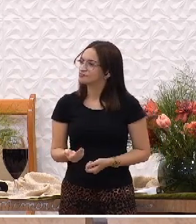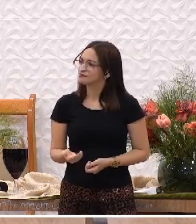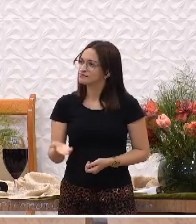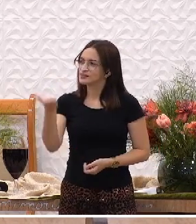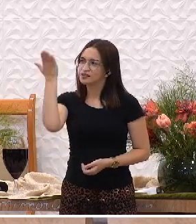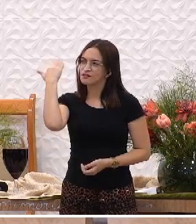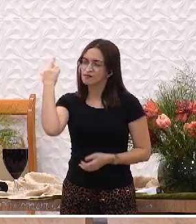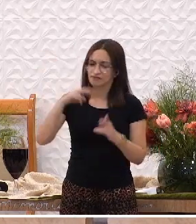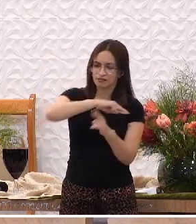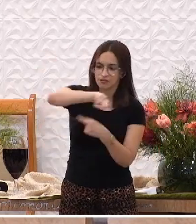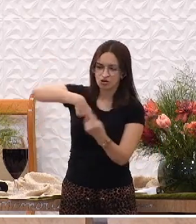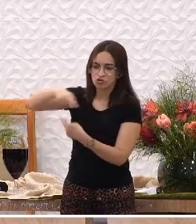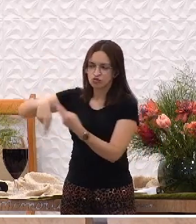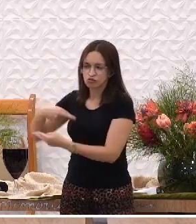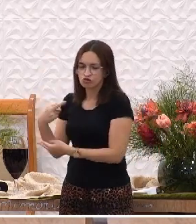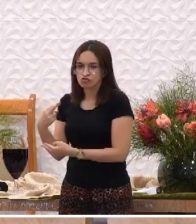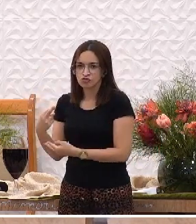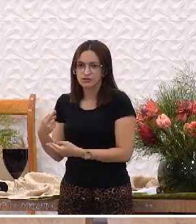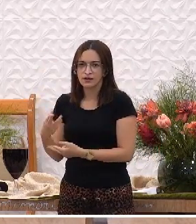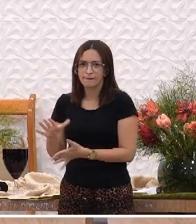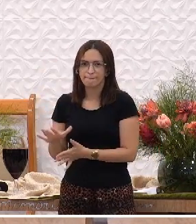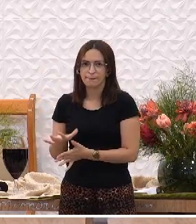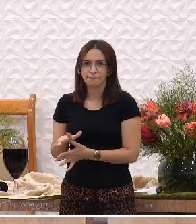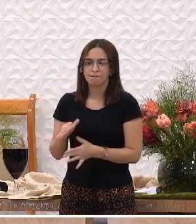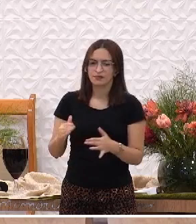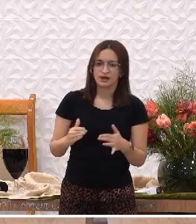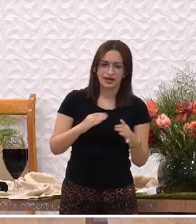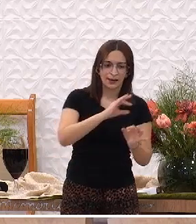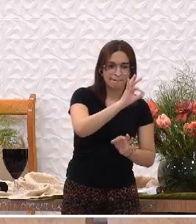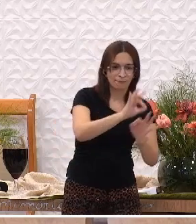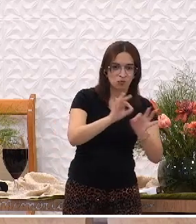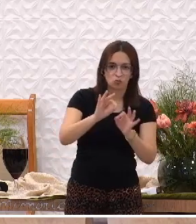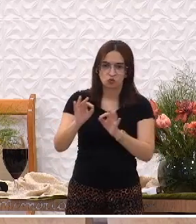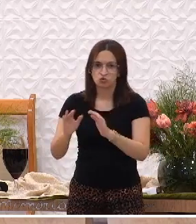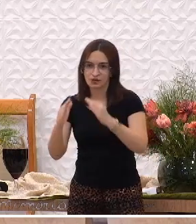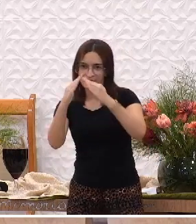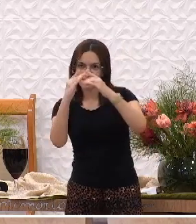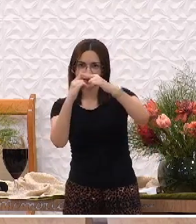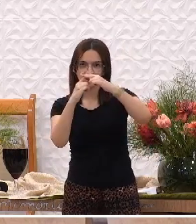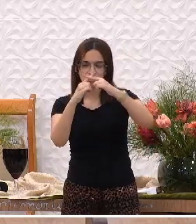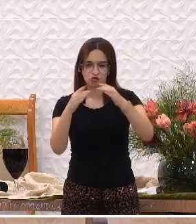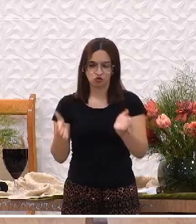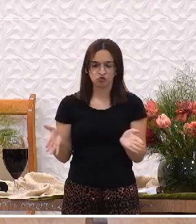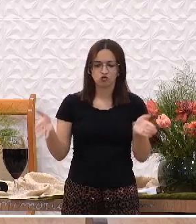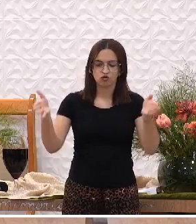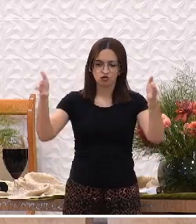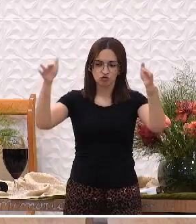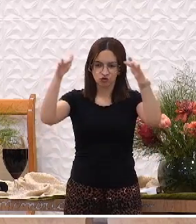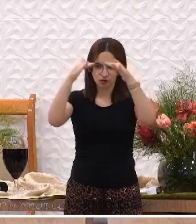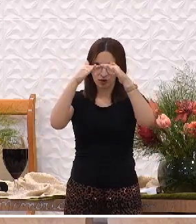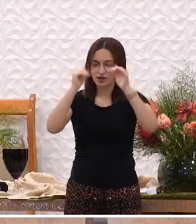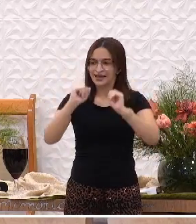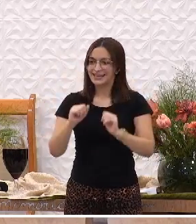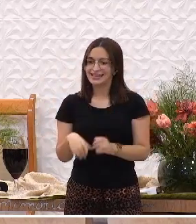né? Hoje a gente vê aquelas igrejas e acha elas lindas, né? Cheias de decoração e tal. Mas na época a igreja presbiteriana tinha, por exemplo, na